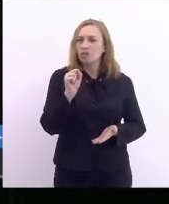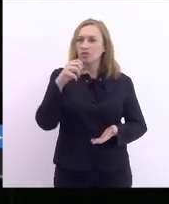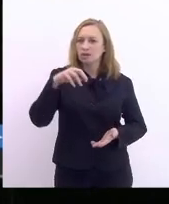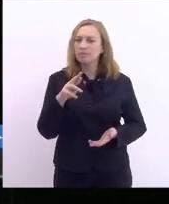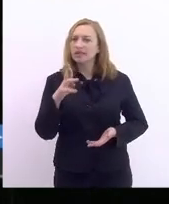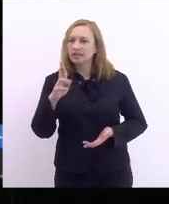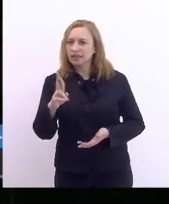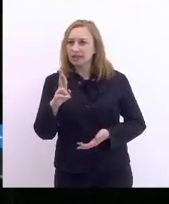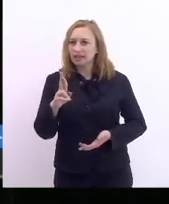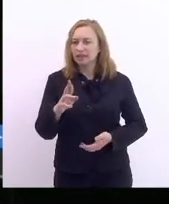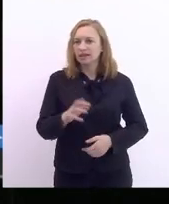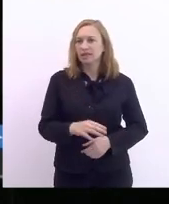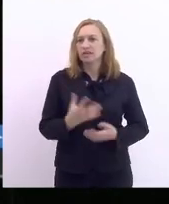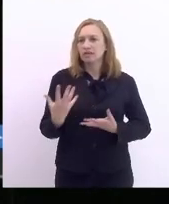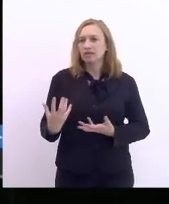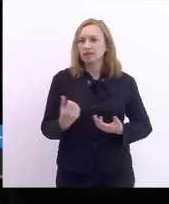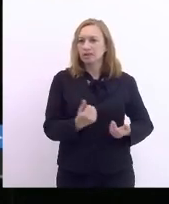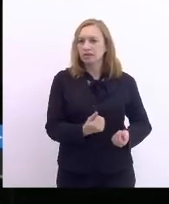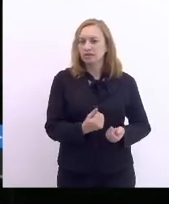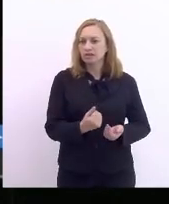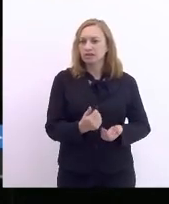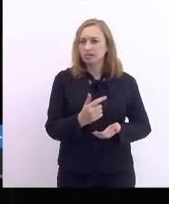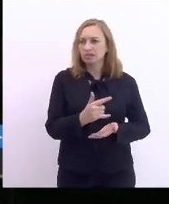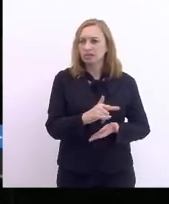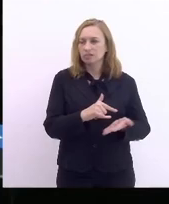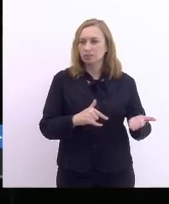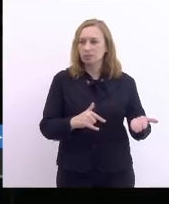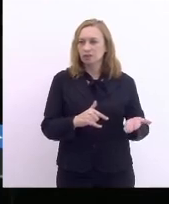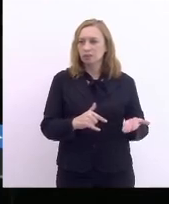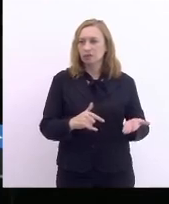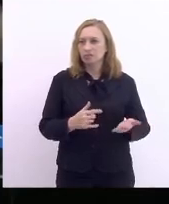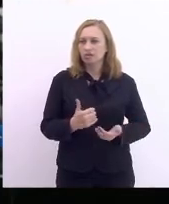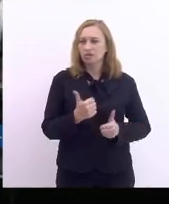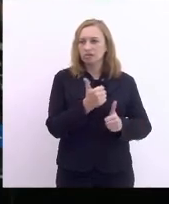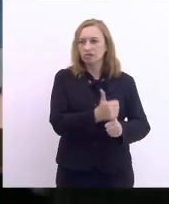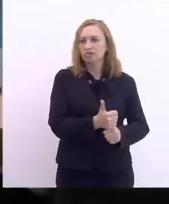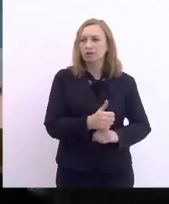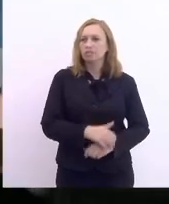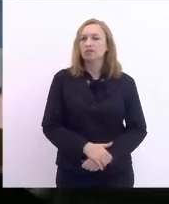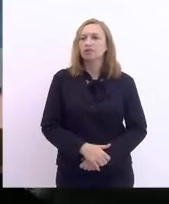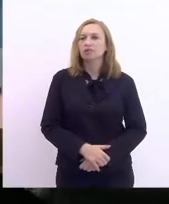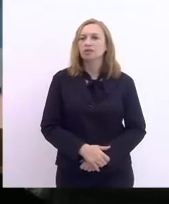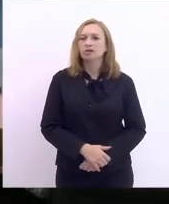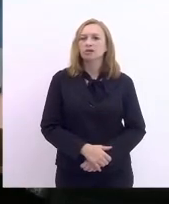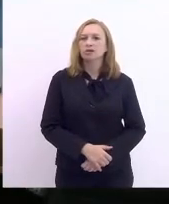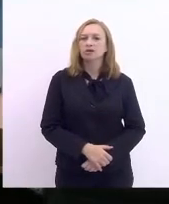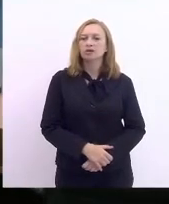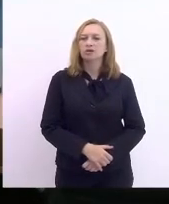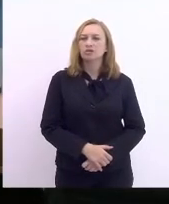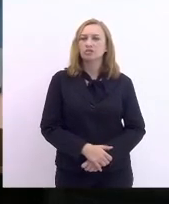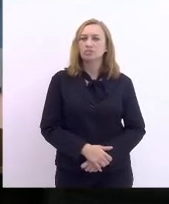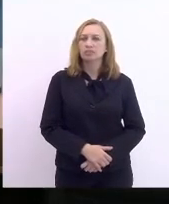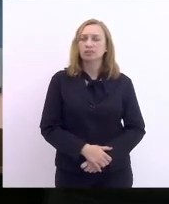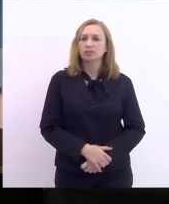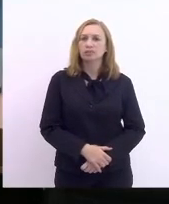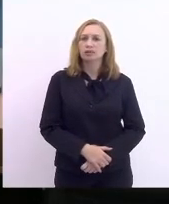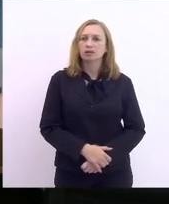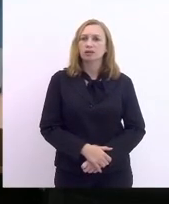constermani para receber em seus termos de pós E aí